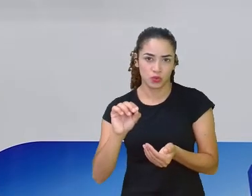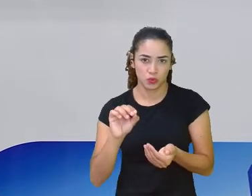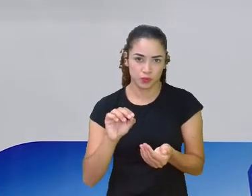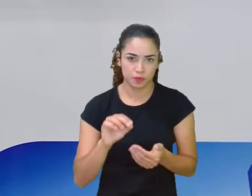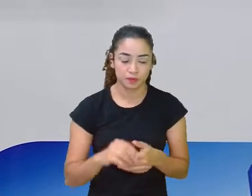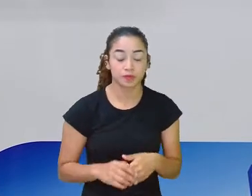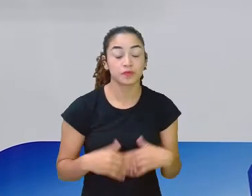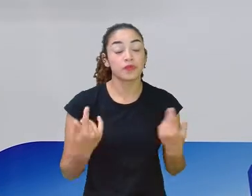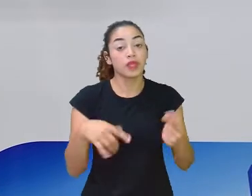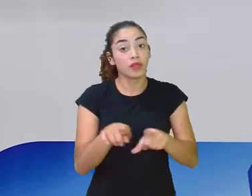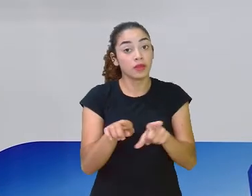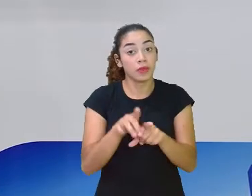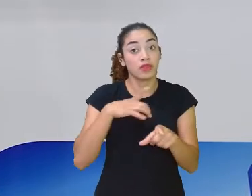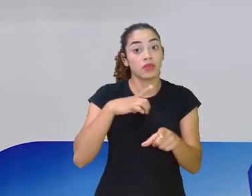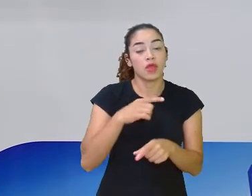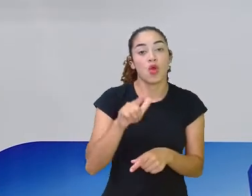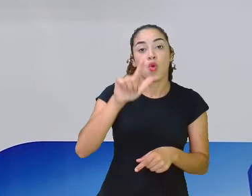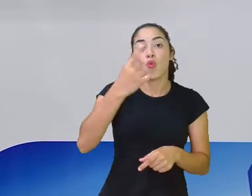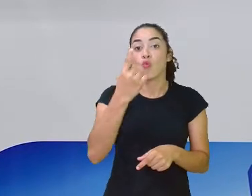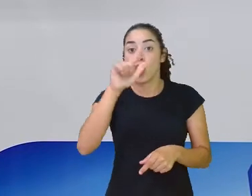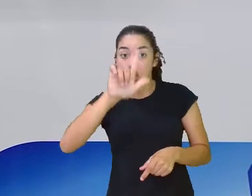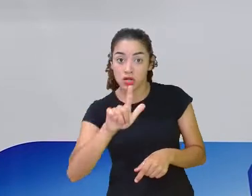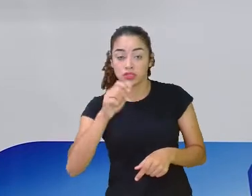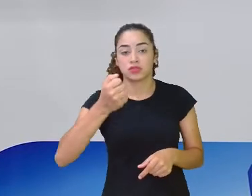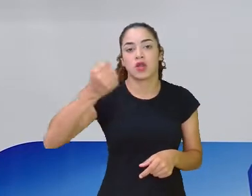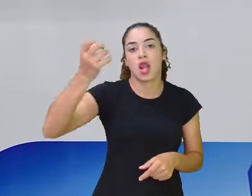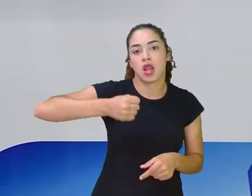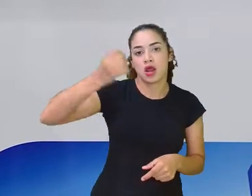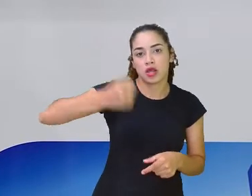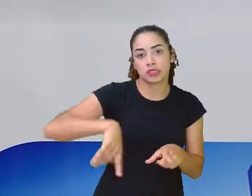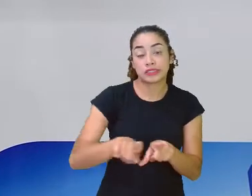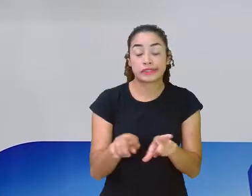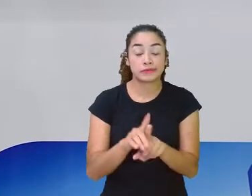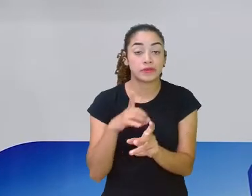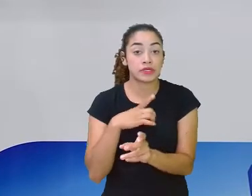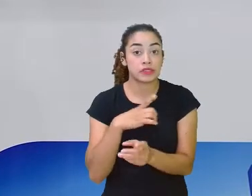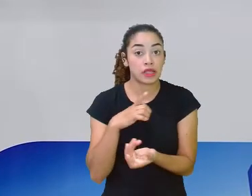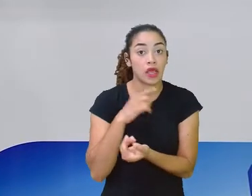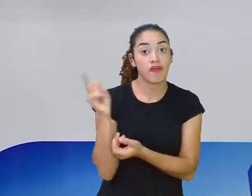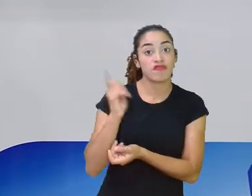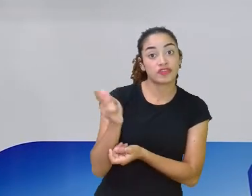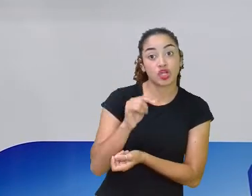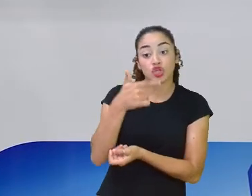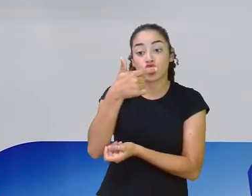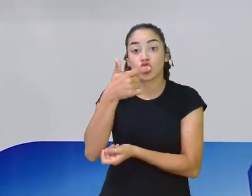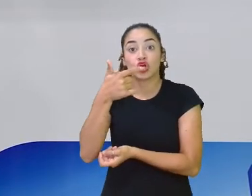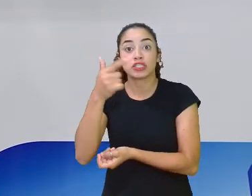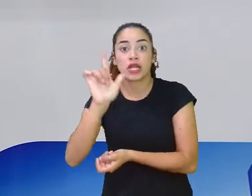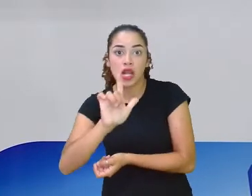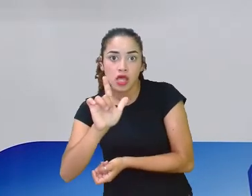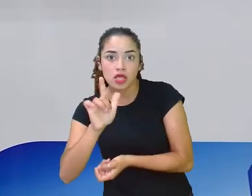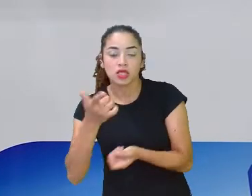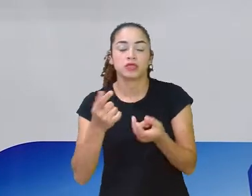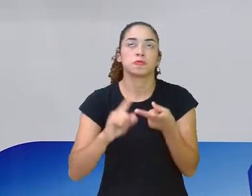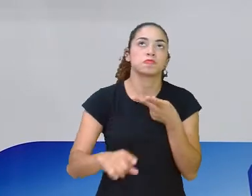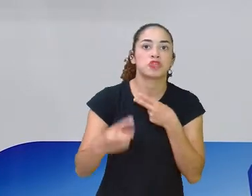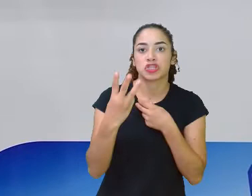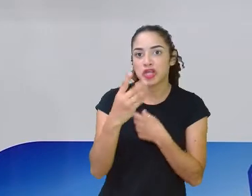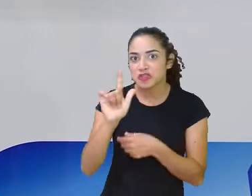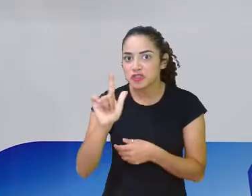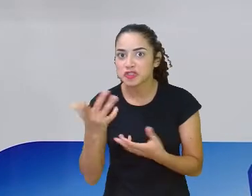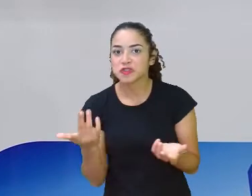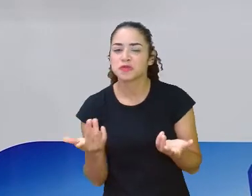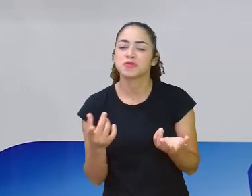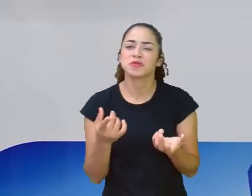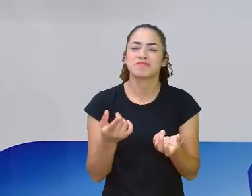de leite, né? A gente pode comprar refrigerante, aquelas garrafas de 2 litros, 3 litros, né? O que mais que a